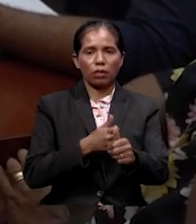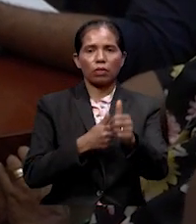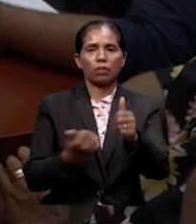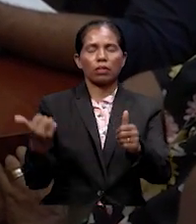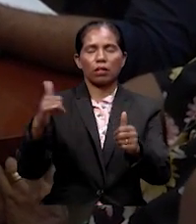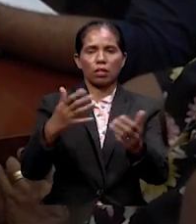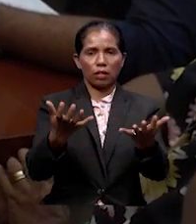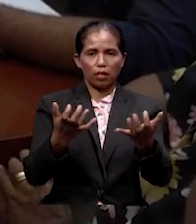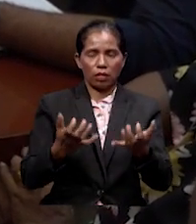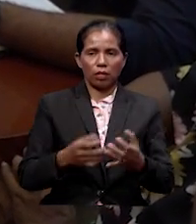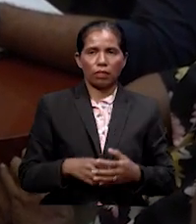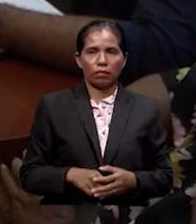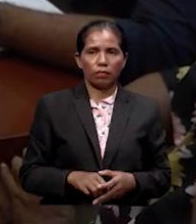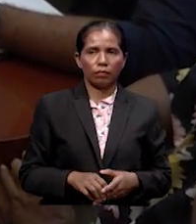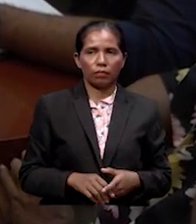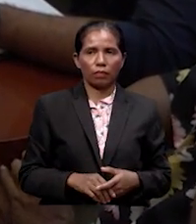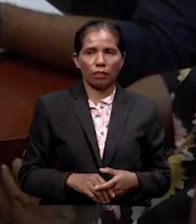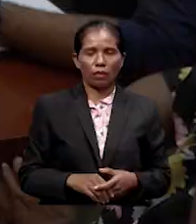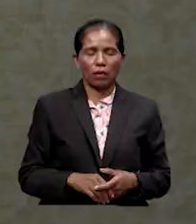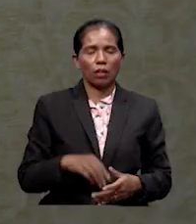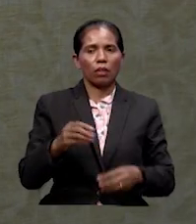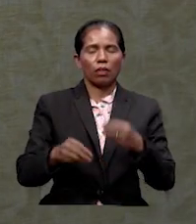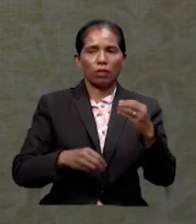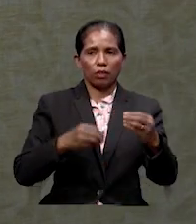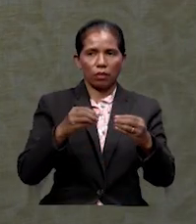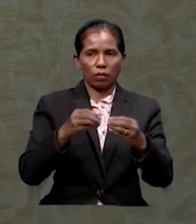sirania hakarak. Lebe kona ba san san ni be